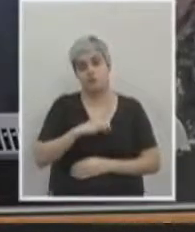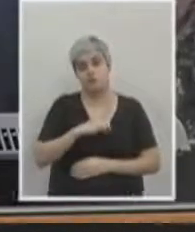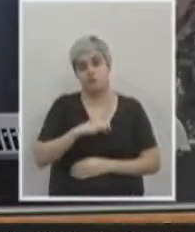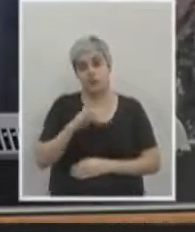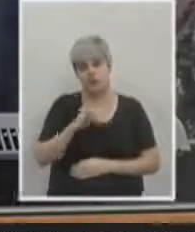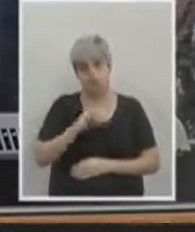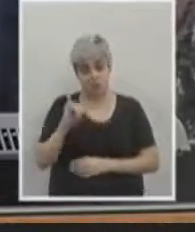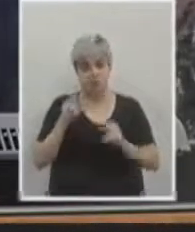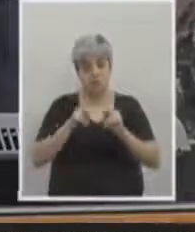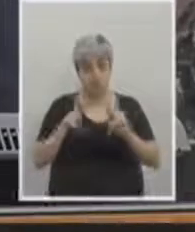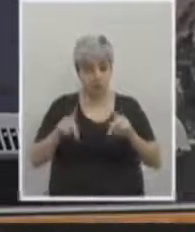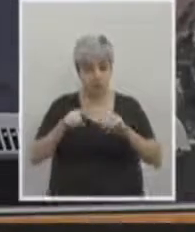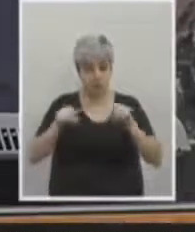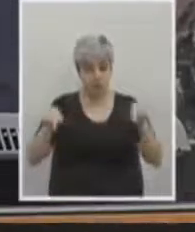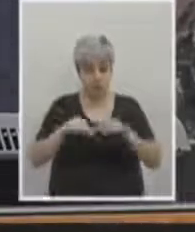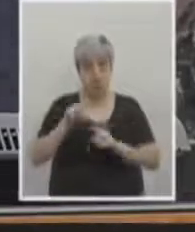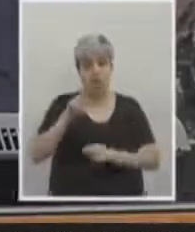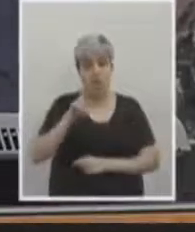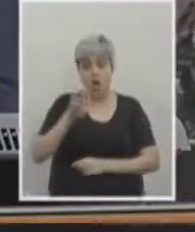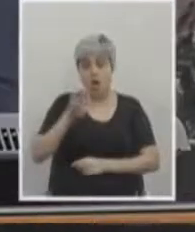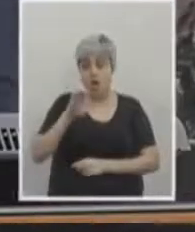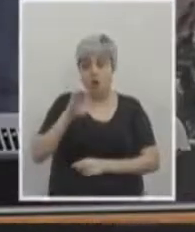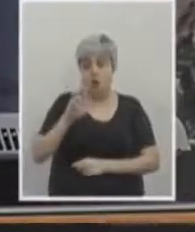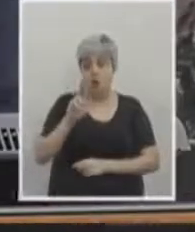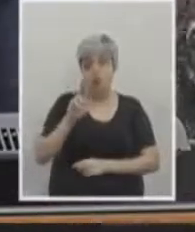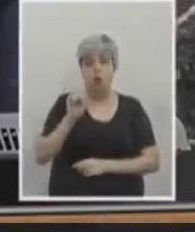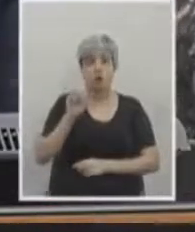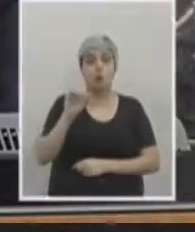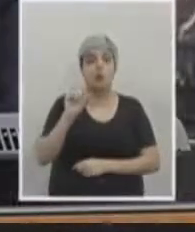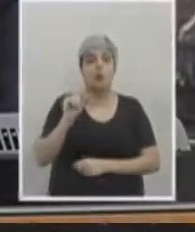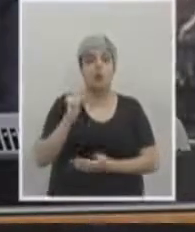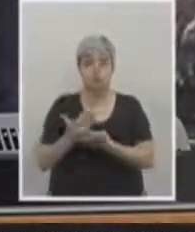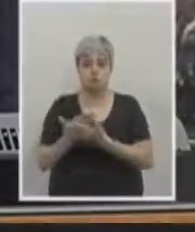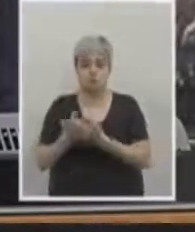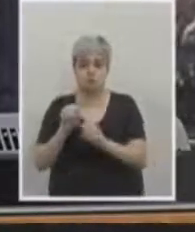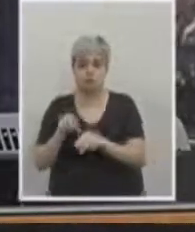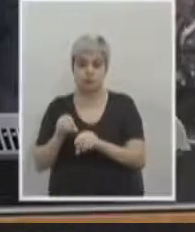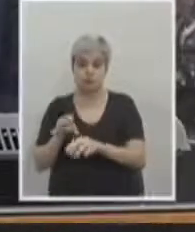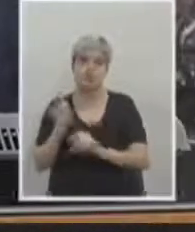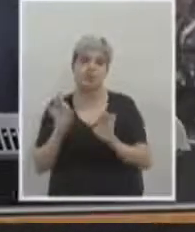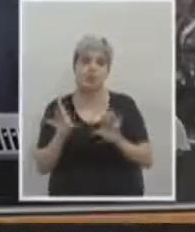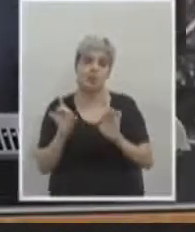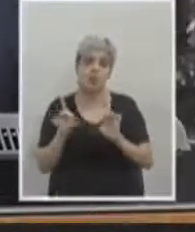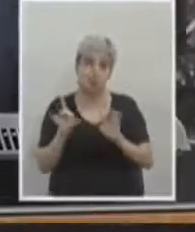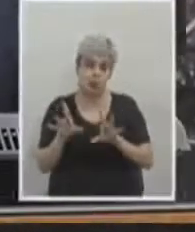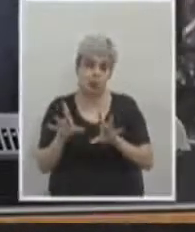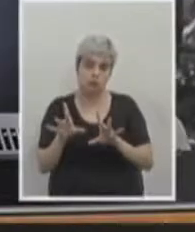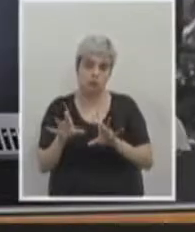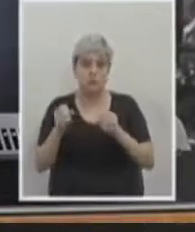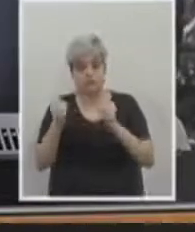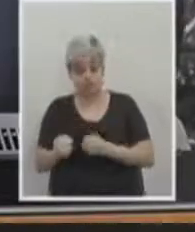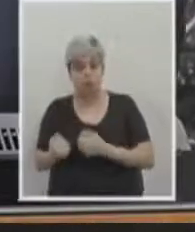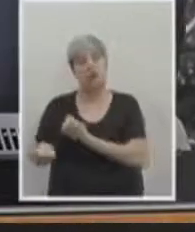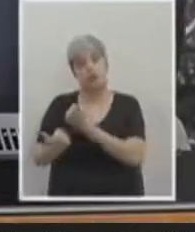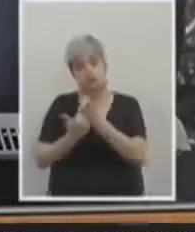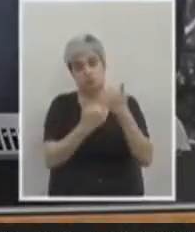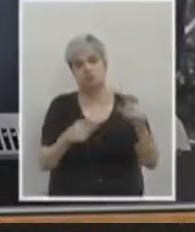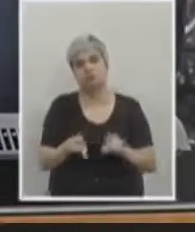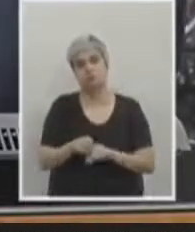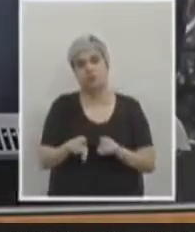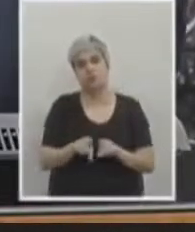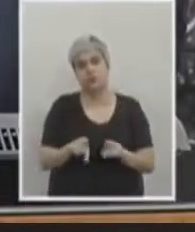de sala de recurso é educação especial. Se é educação especial, pode ser professor de apoio.